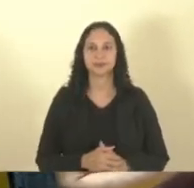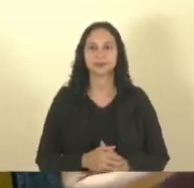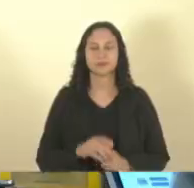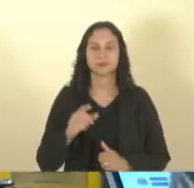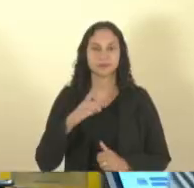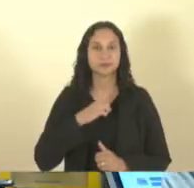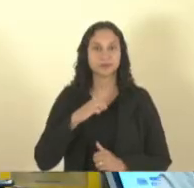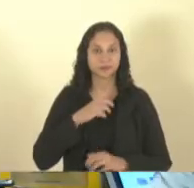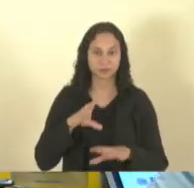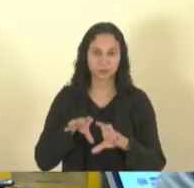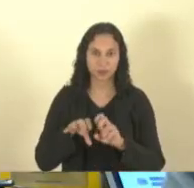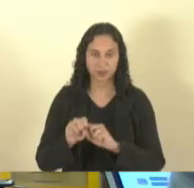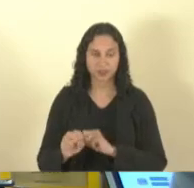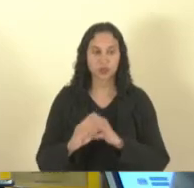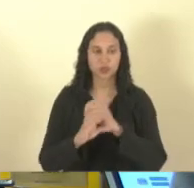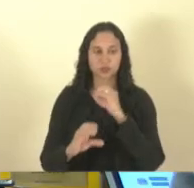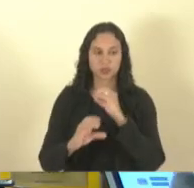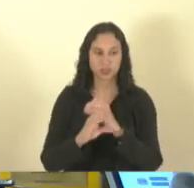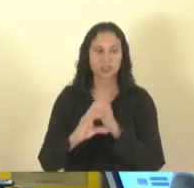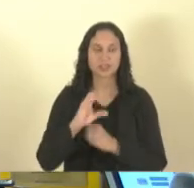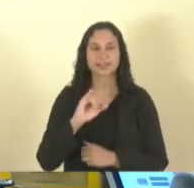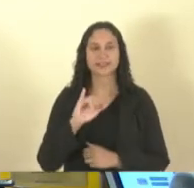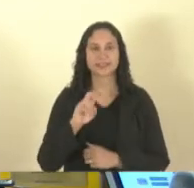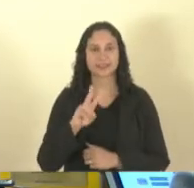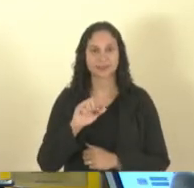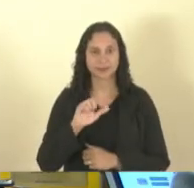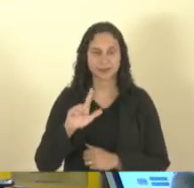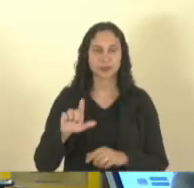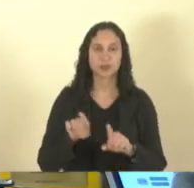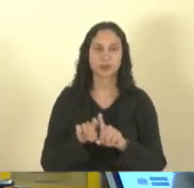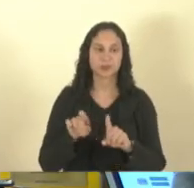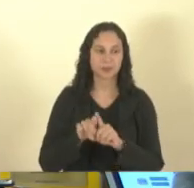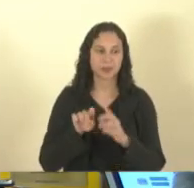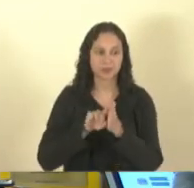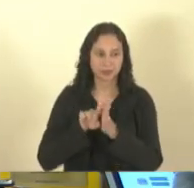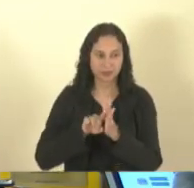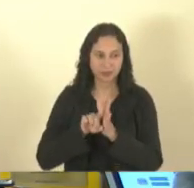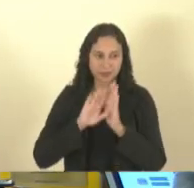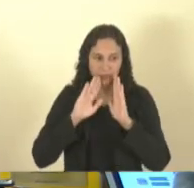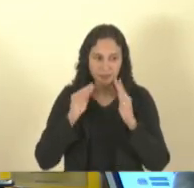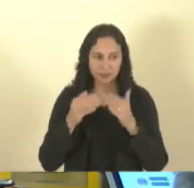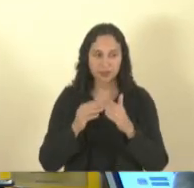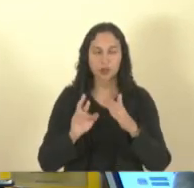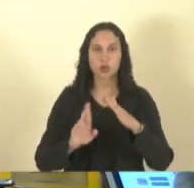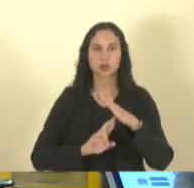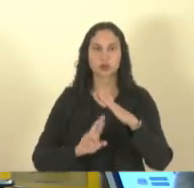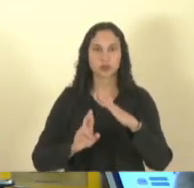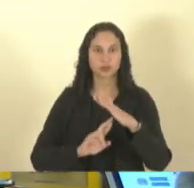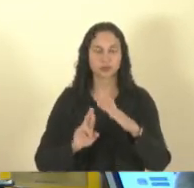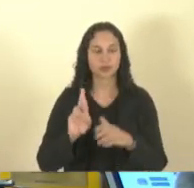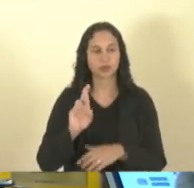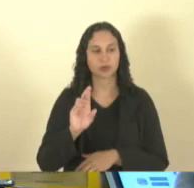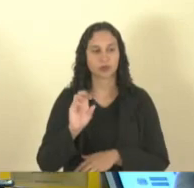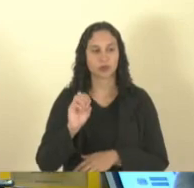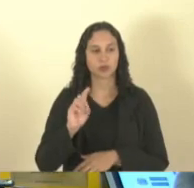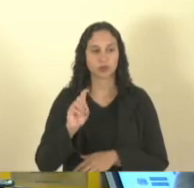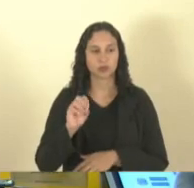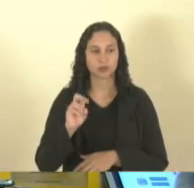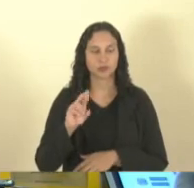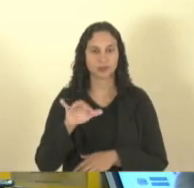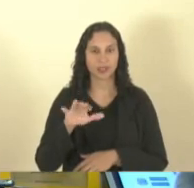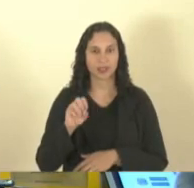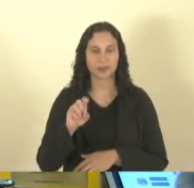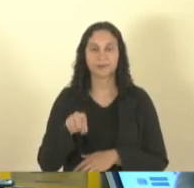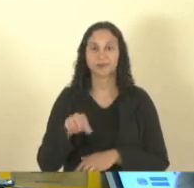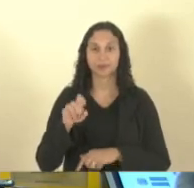Possui graduação em Engenharia Civil e especialização em Engenharia Rodoviária. Atua na Secretaria de Agricultura nos programas